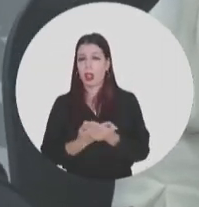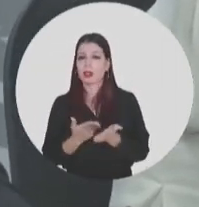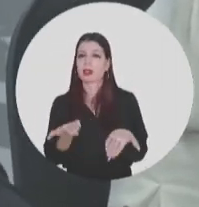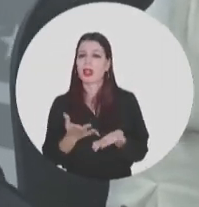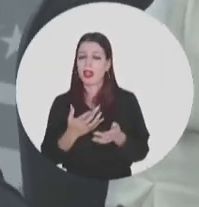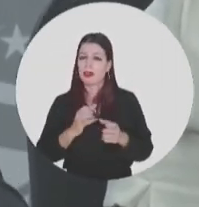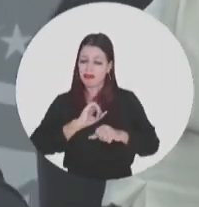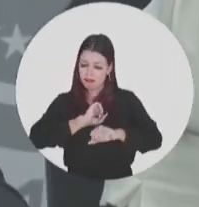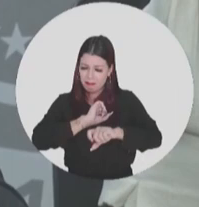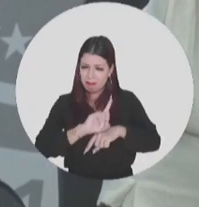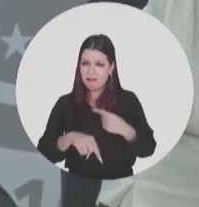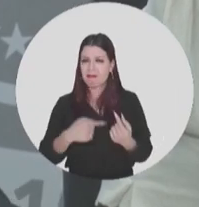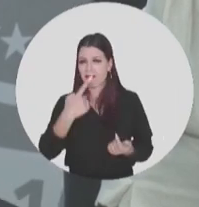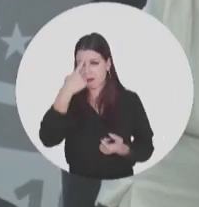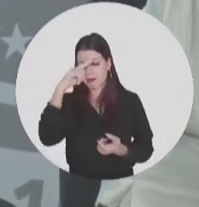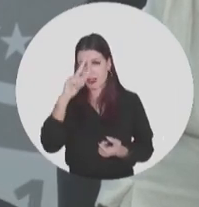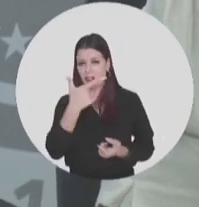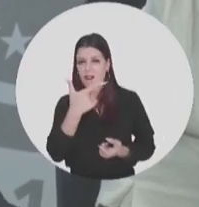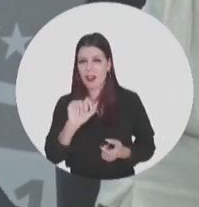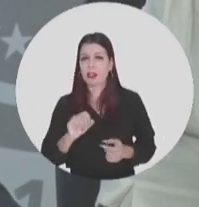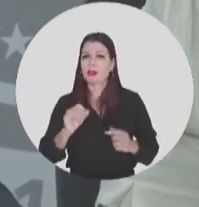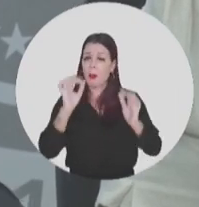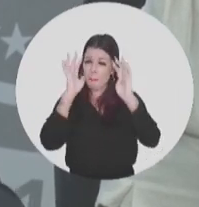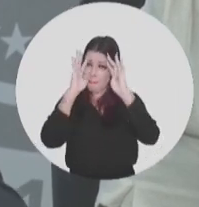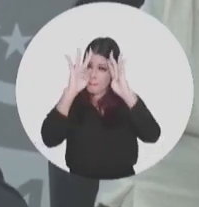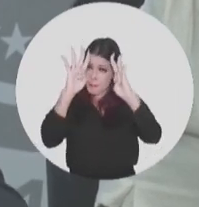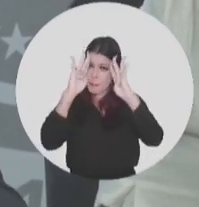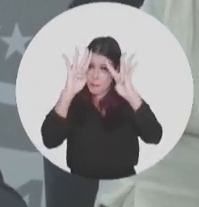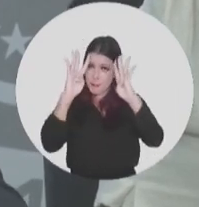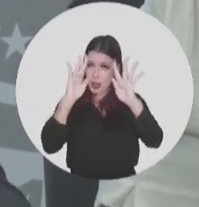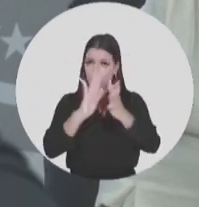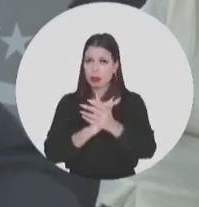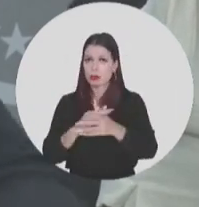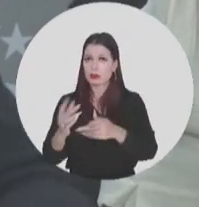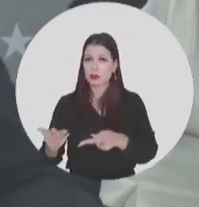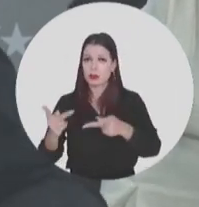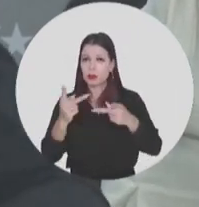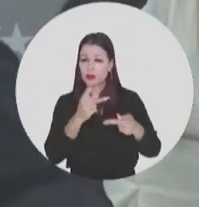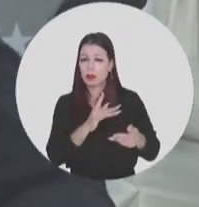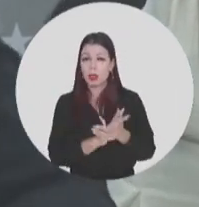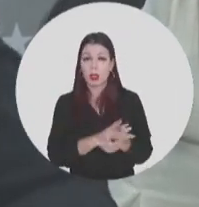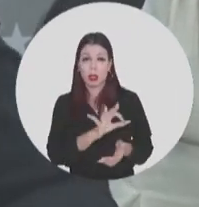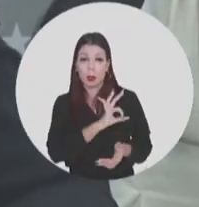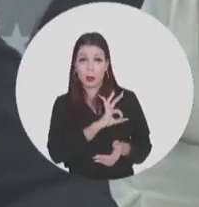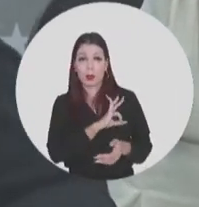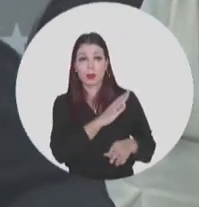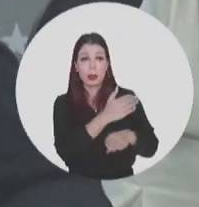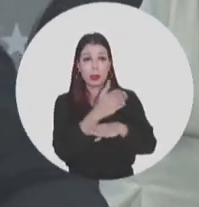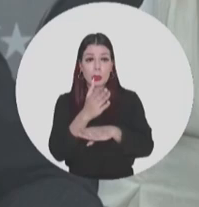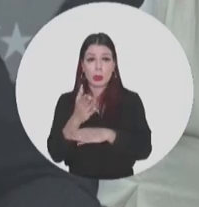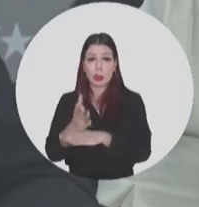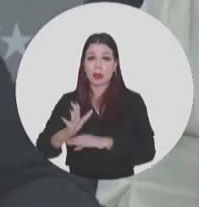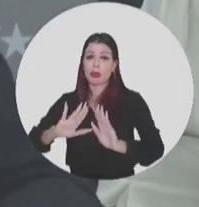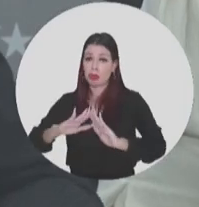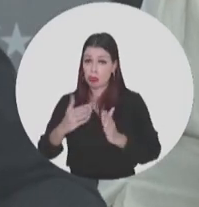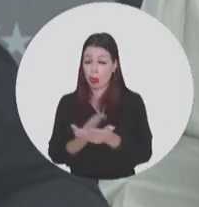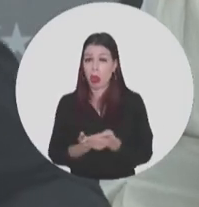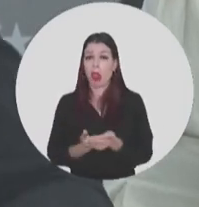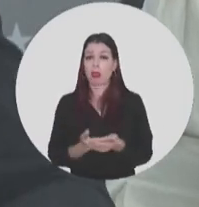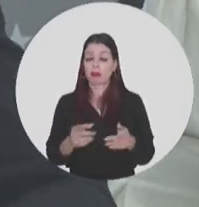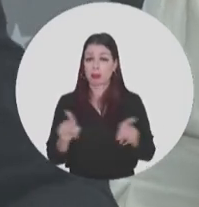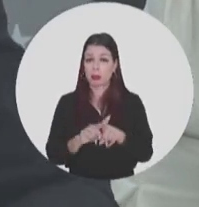mesmo alunos, para quando qualquer caso acontecer, com esse botão do pânico, em um tempo de resposta de até 5 ou 6